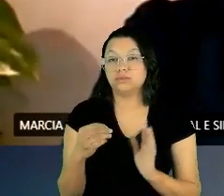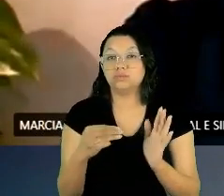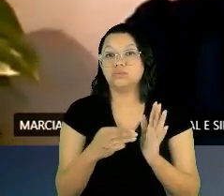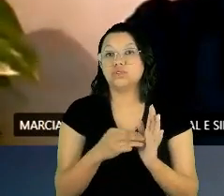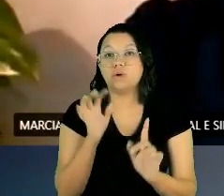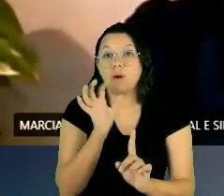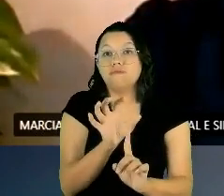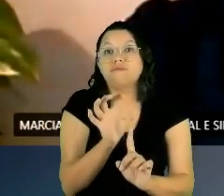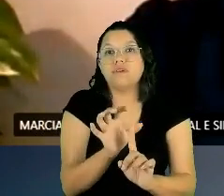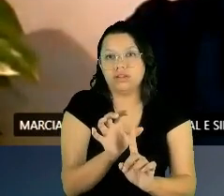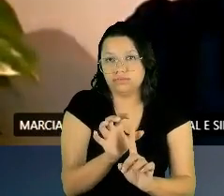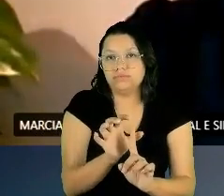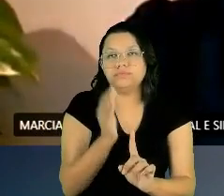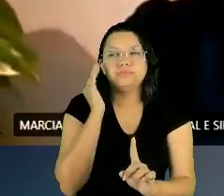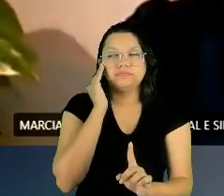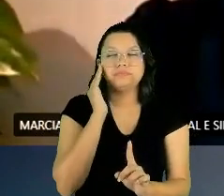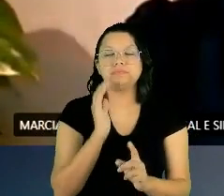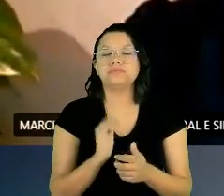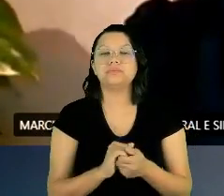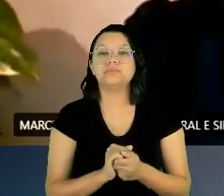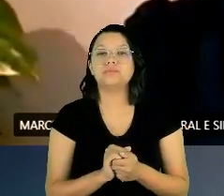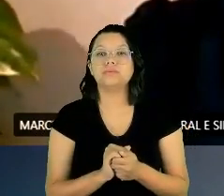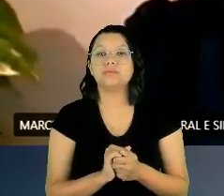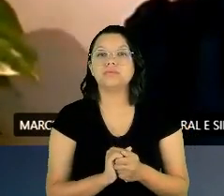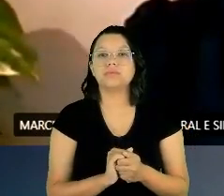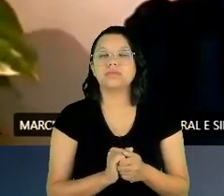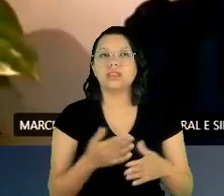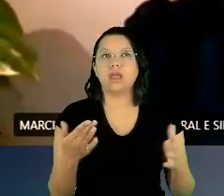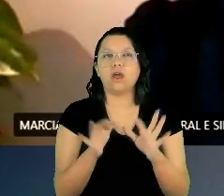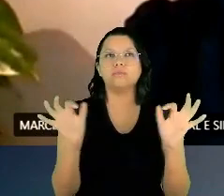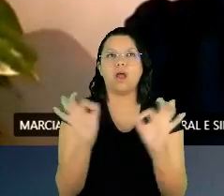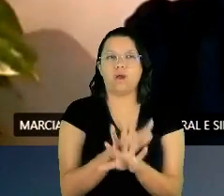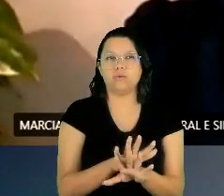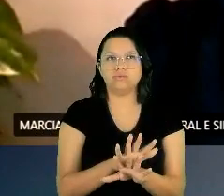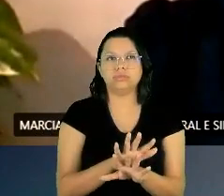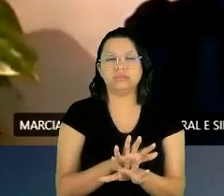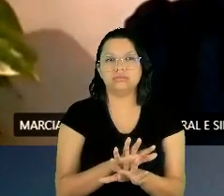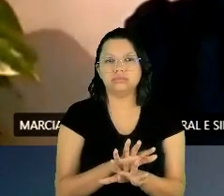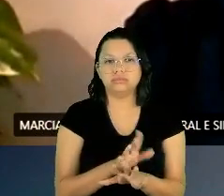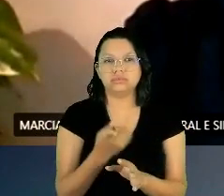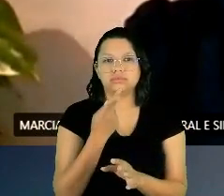Enfim, e aí por fim, só para concluir, puxando